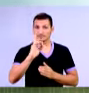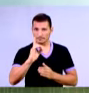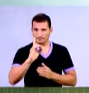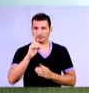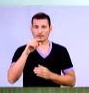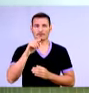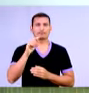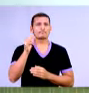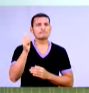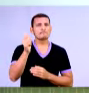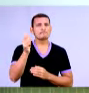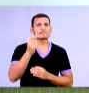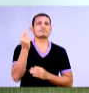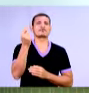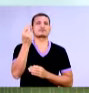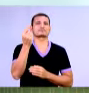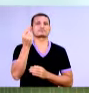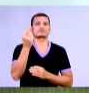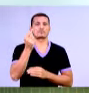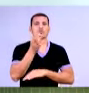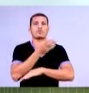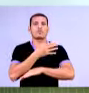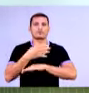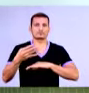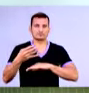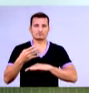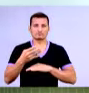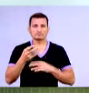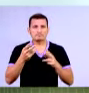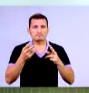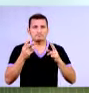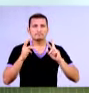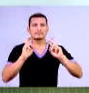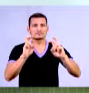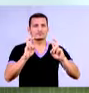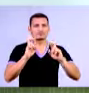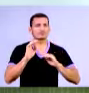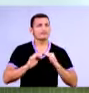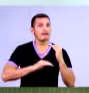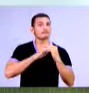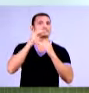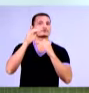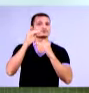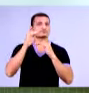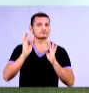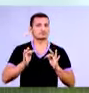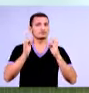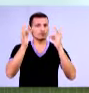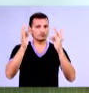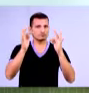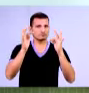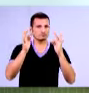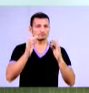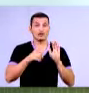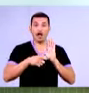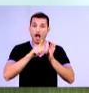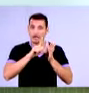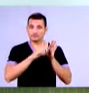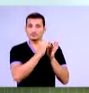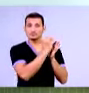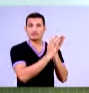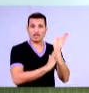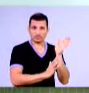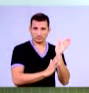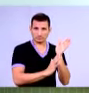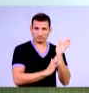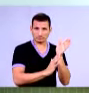do Windows, né? Perceba aí o avanço tecnológico, né? Nós saímos de um ambiente somente de texto para um